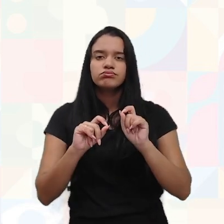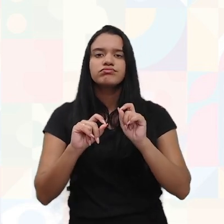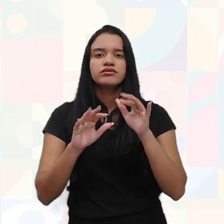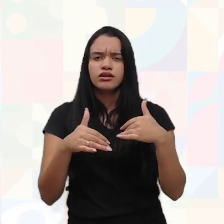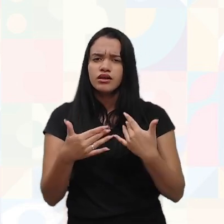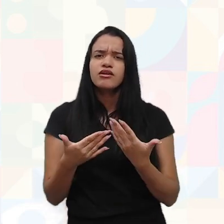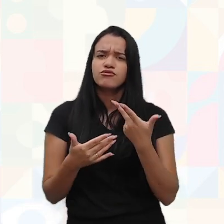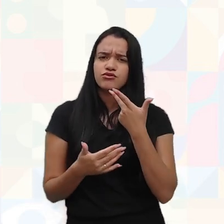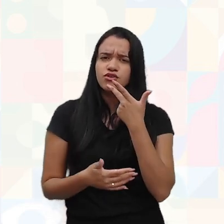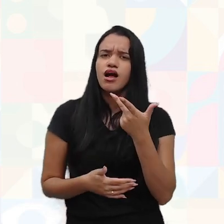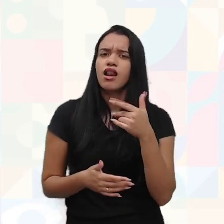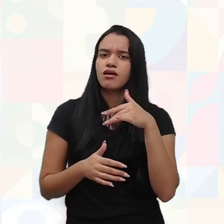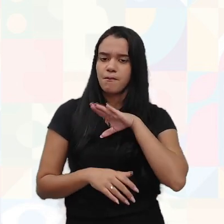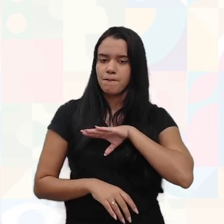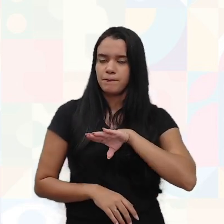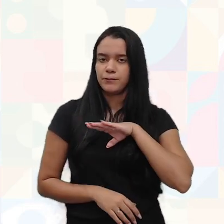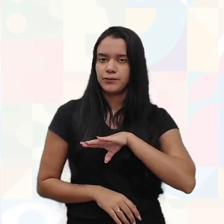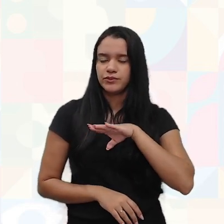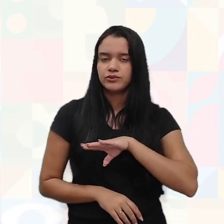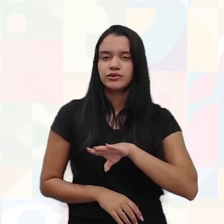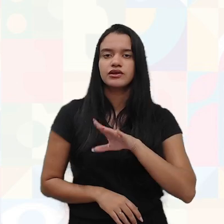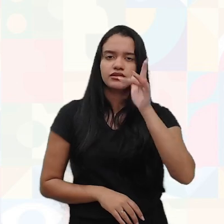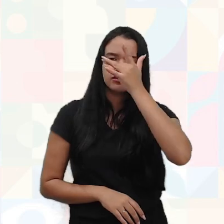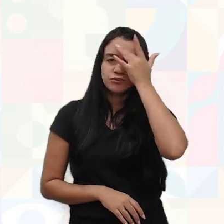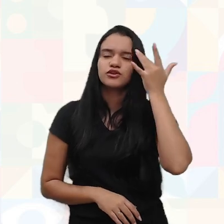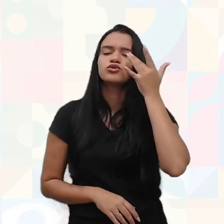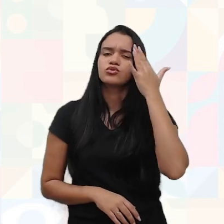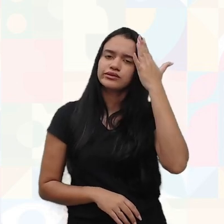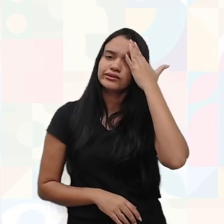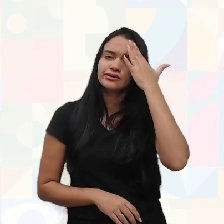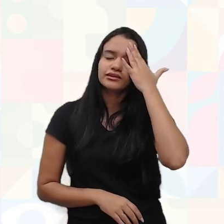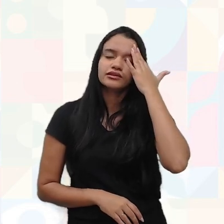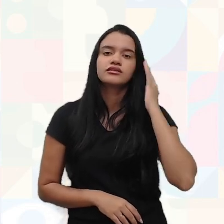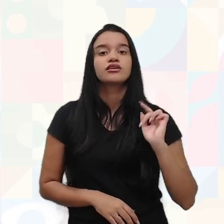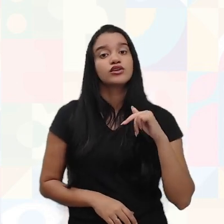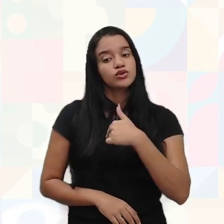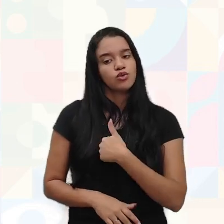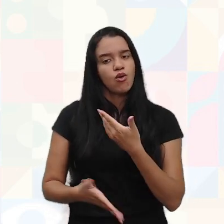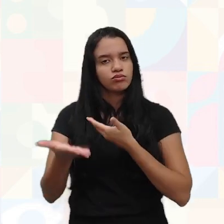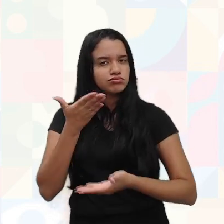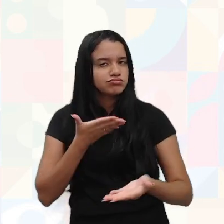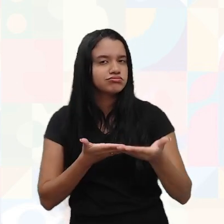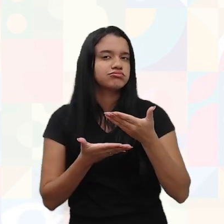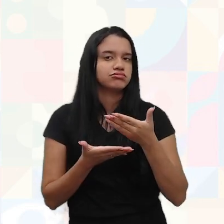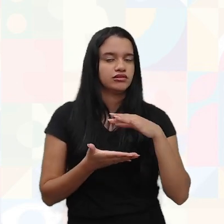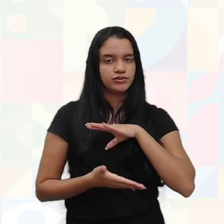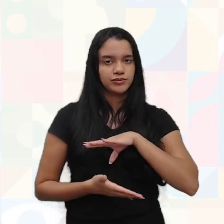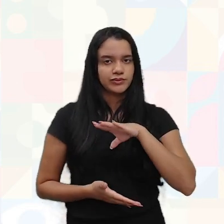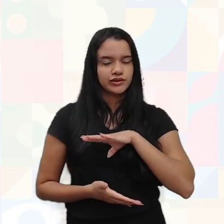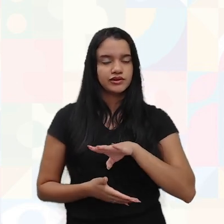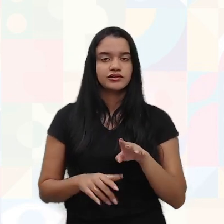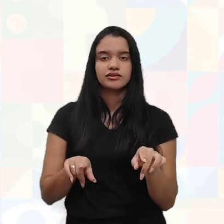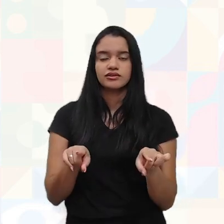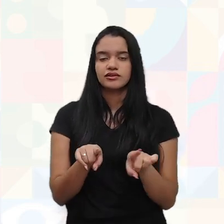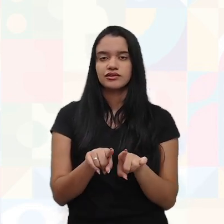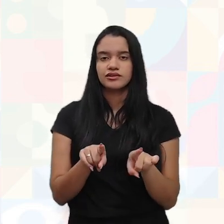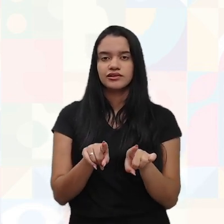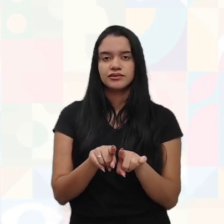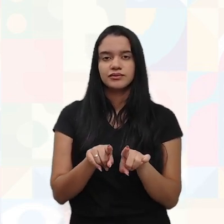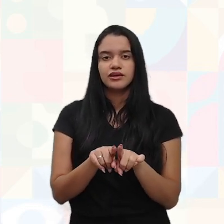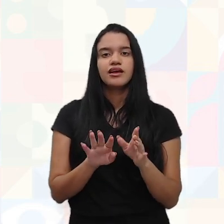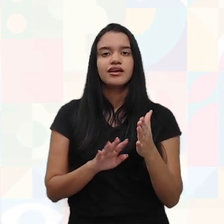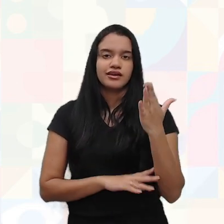fala em português, né, e as pessoas entendem, né, nós estamos nos entendendo em língua portuguesa, a gente também vai